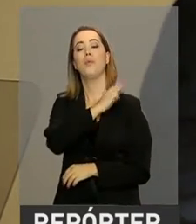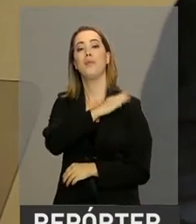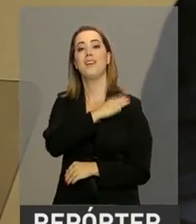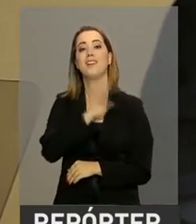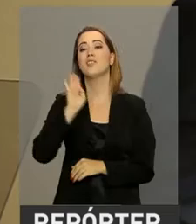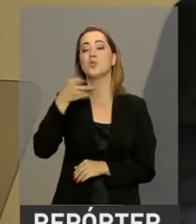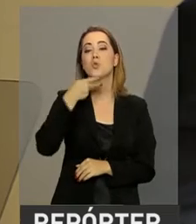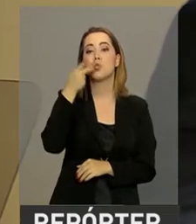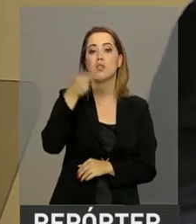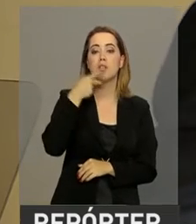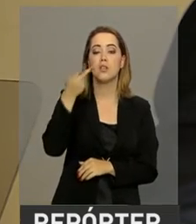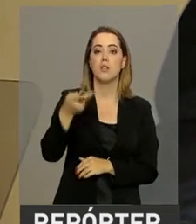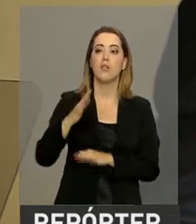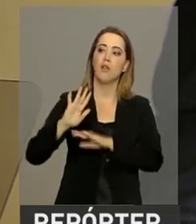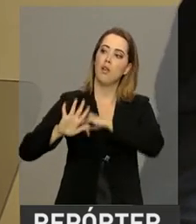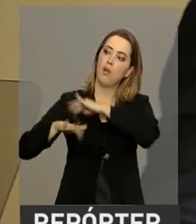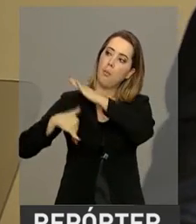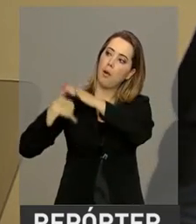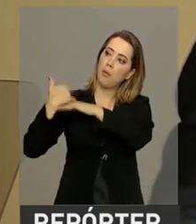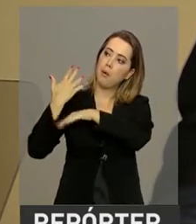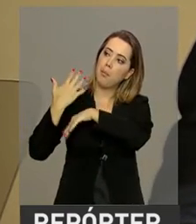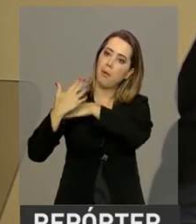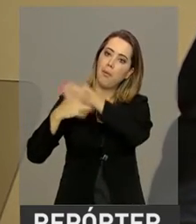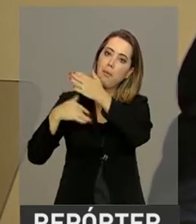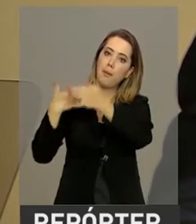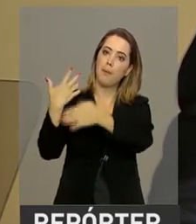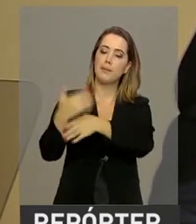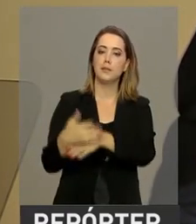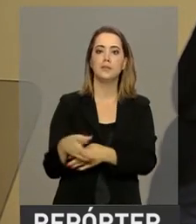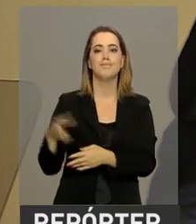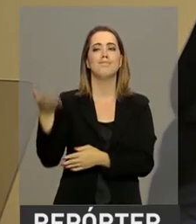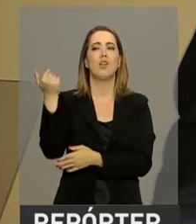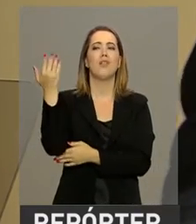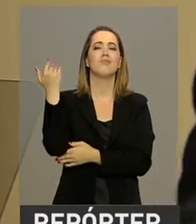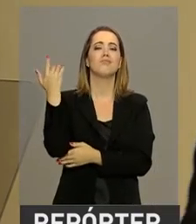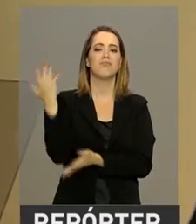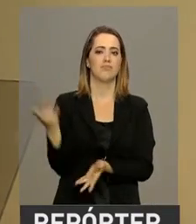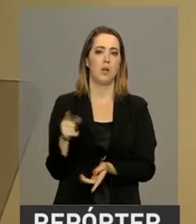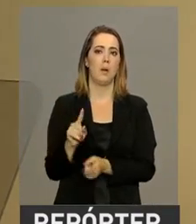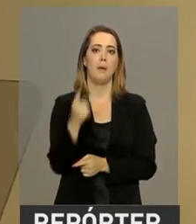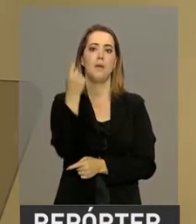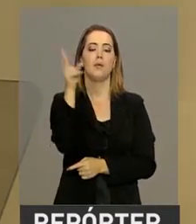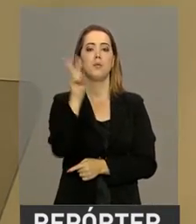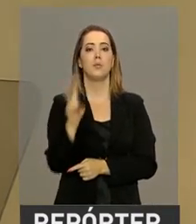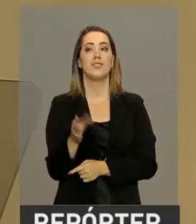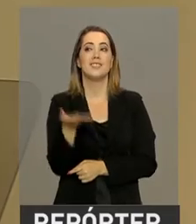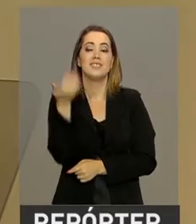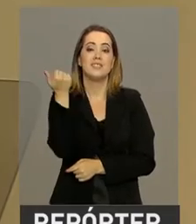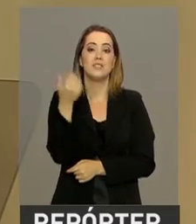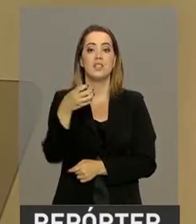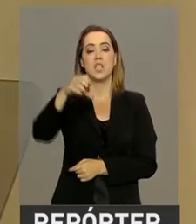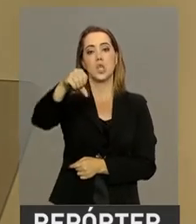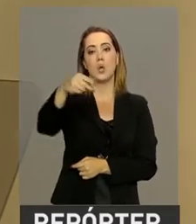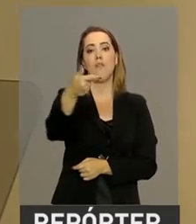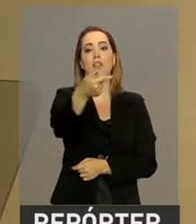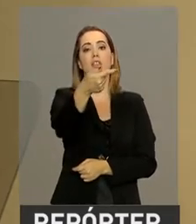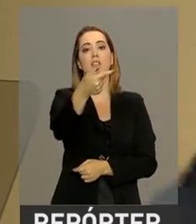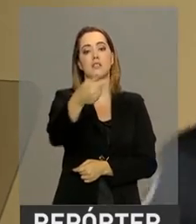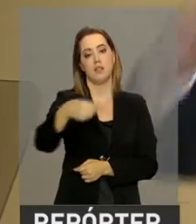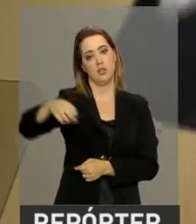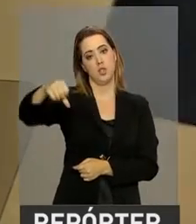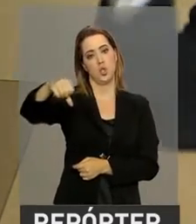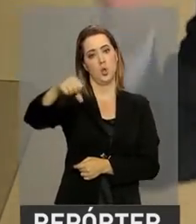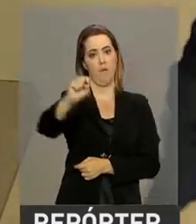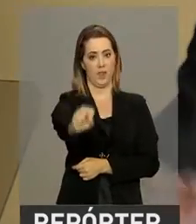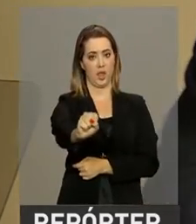há 17 anos mas há muito tempo né desde a primeira vez que eu fui presidente da câmara deputados 97/98 que se